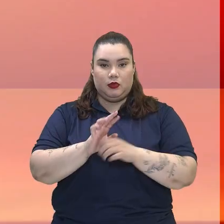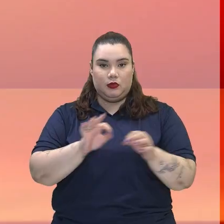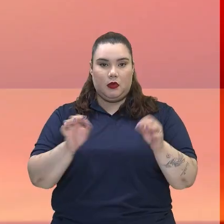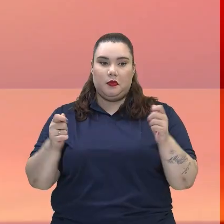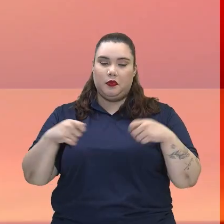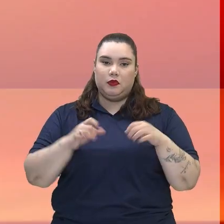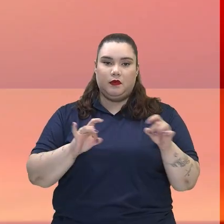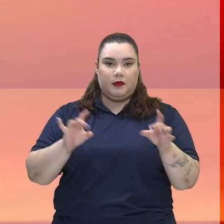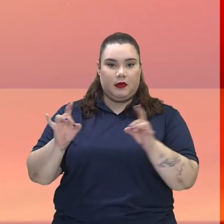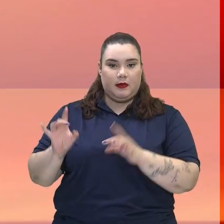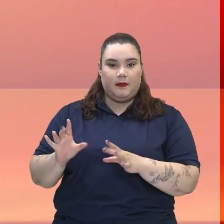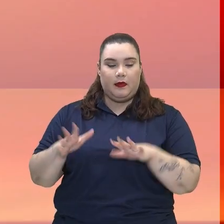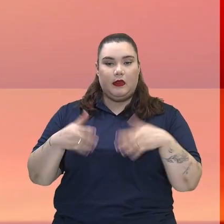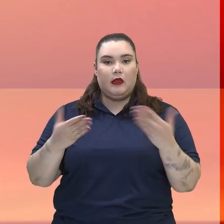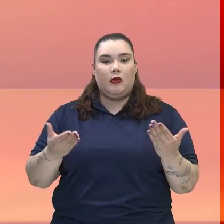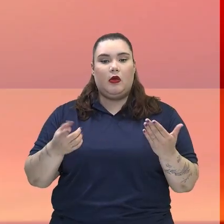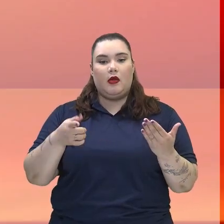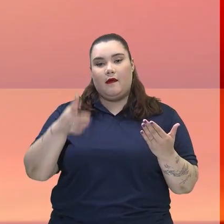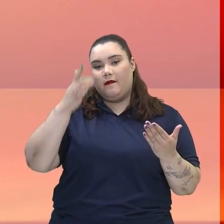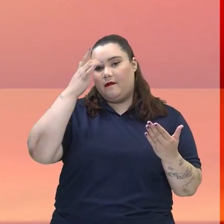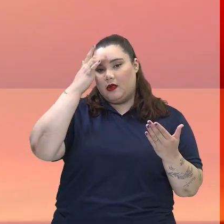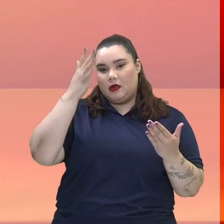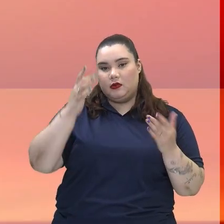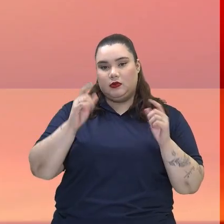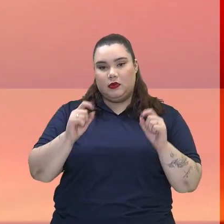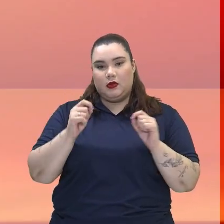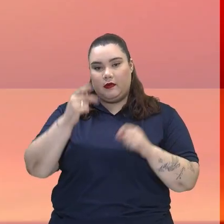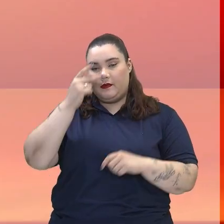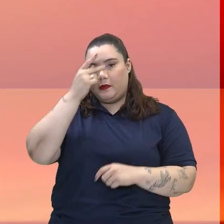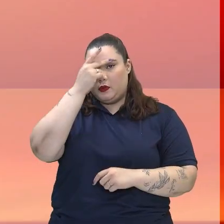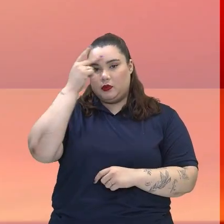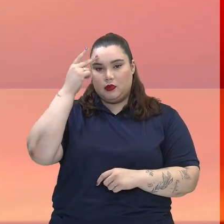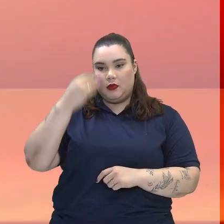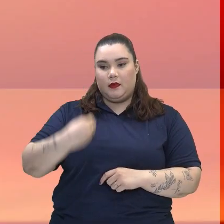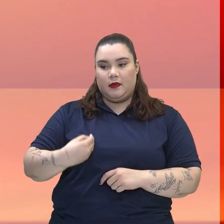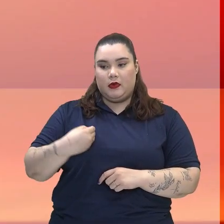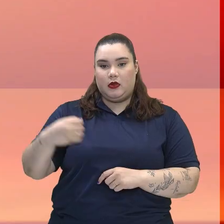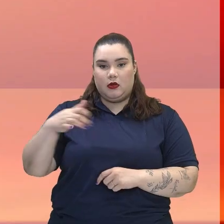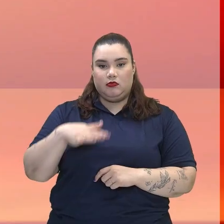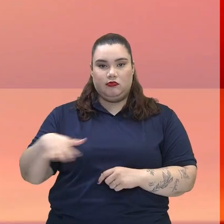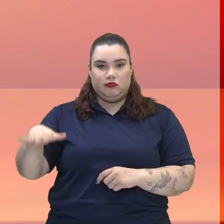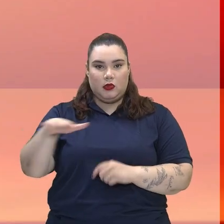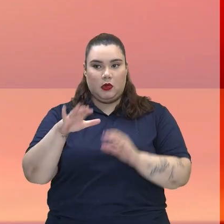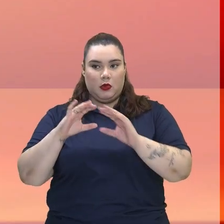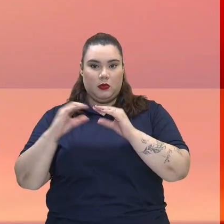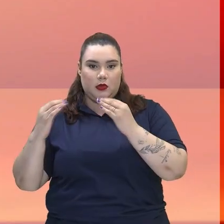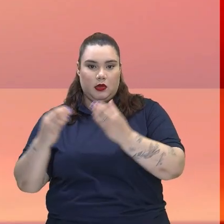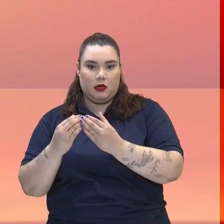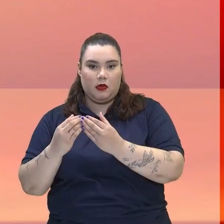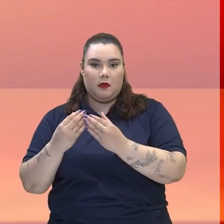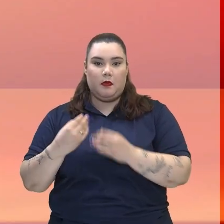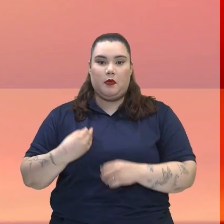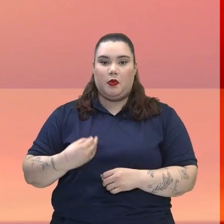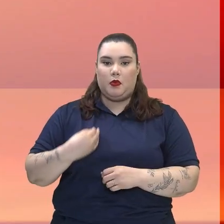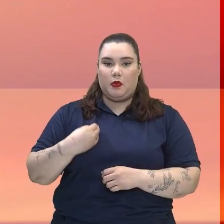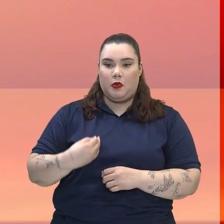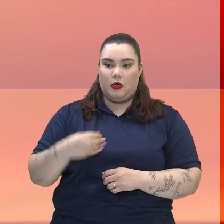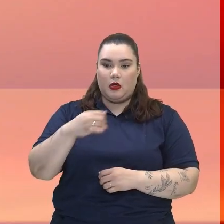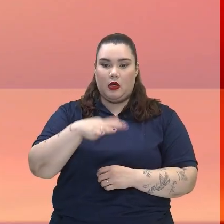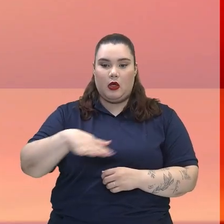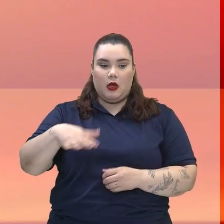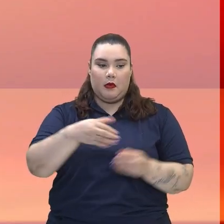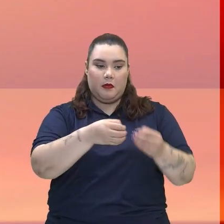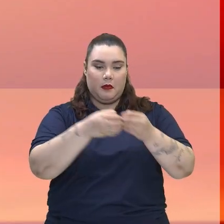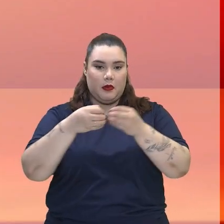acaba facilitando a vida das comunidades extrativistas. Então, as comunidades vão morar nessas